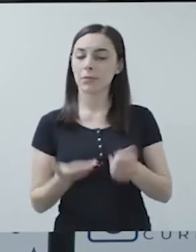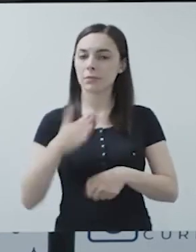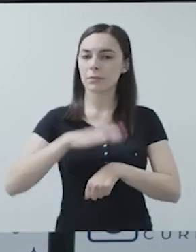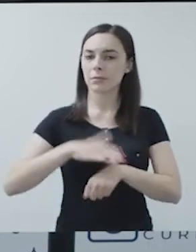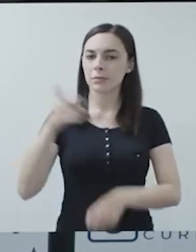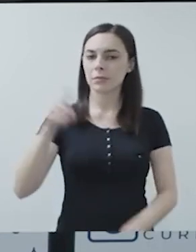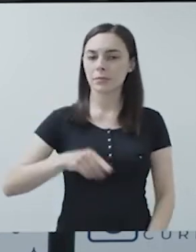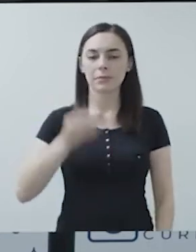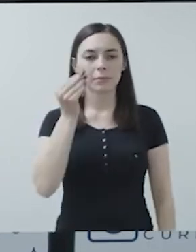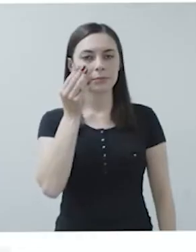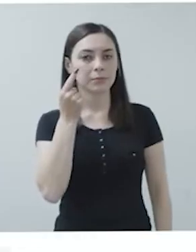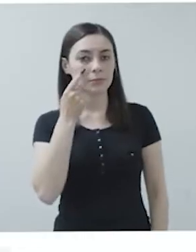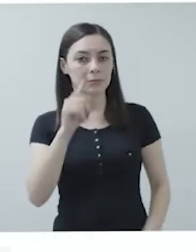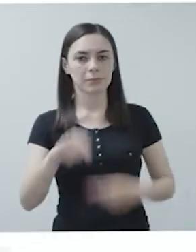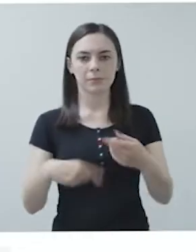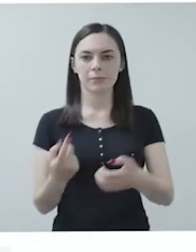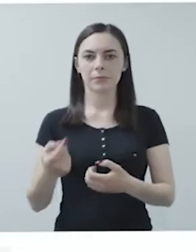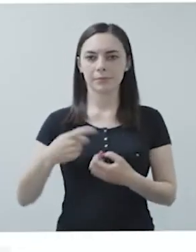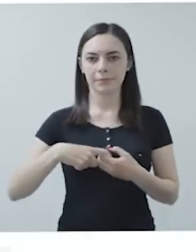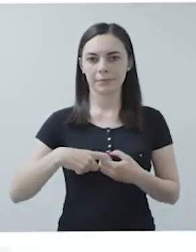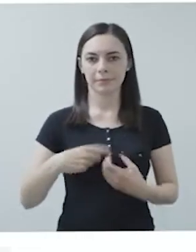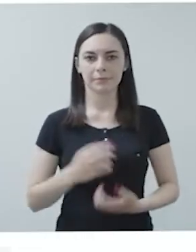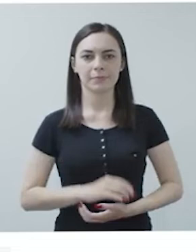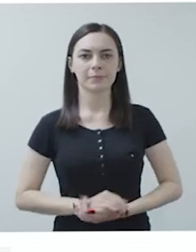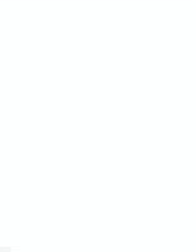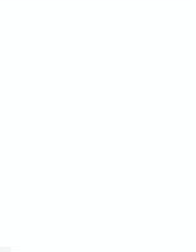mais tempo para você tentar descobrir. Já já eu volto.